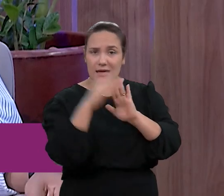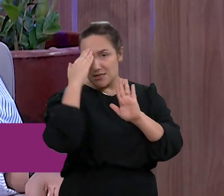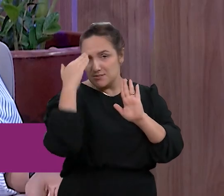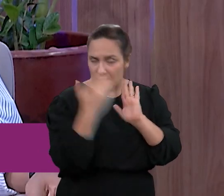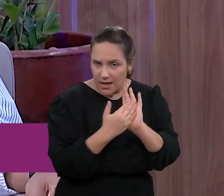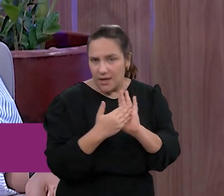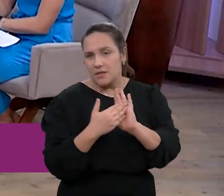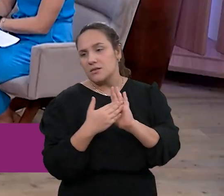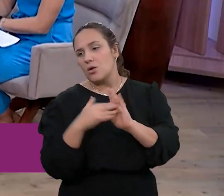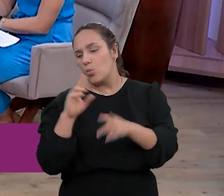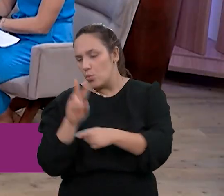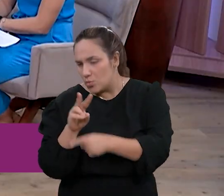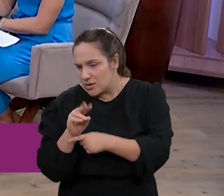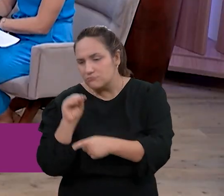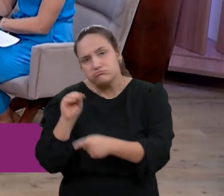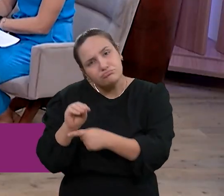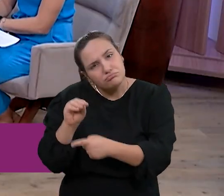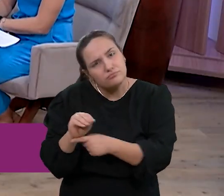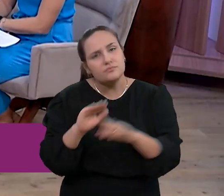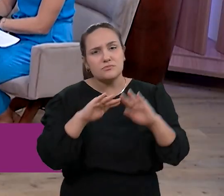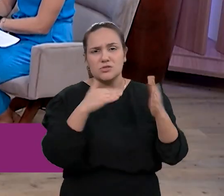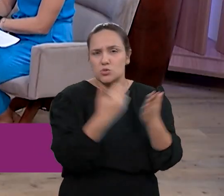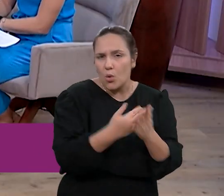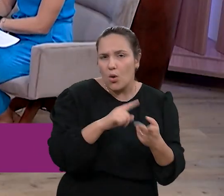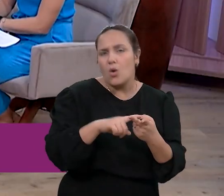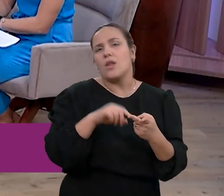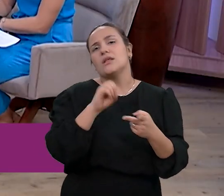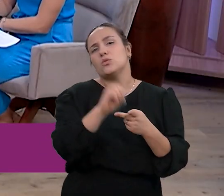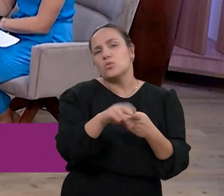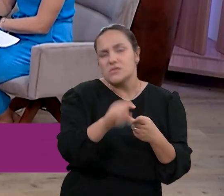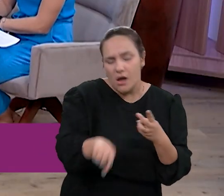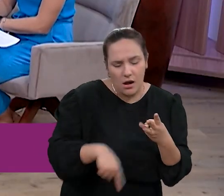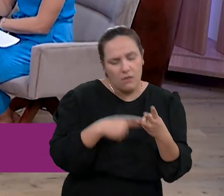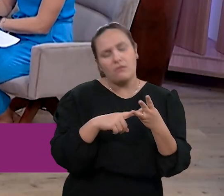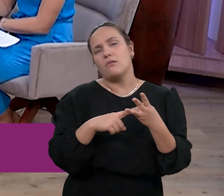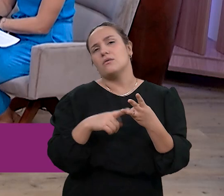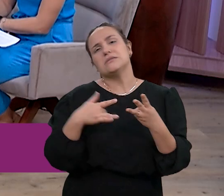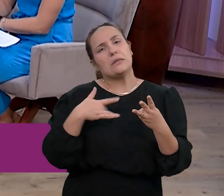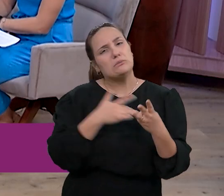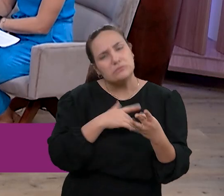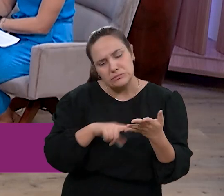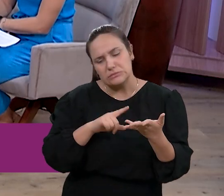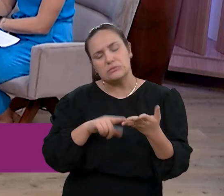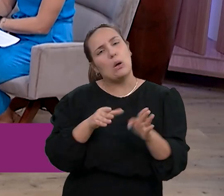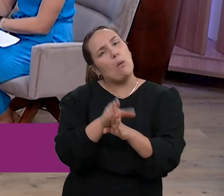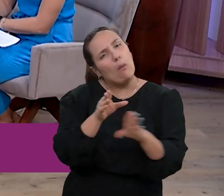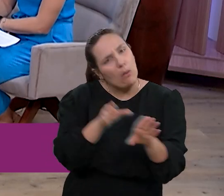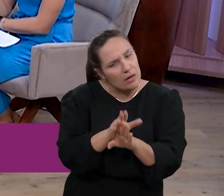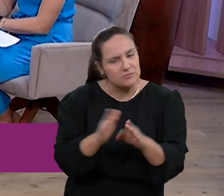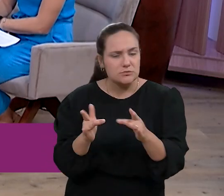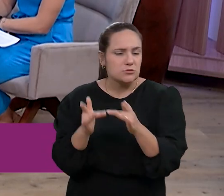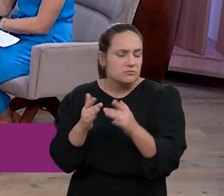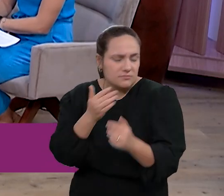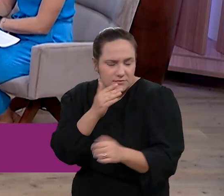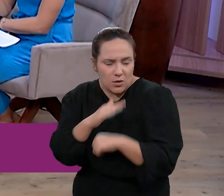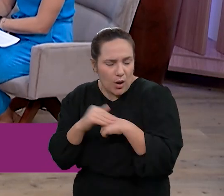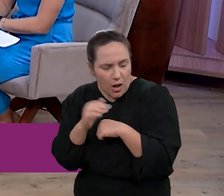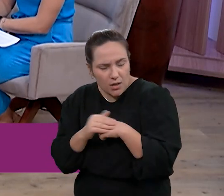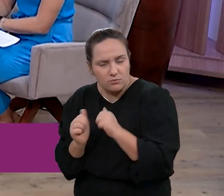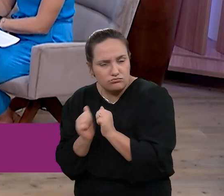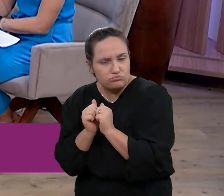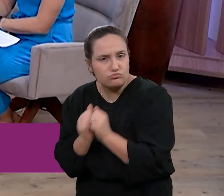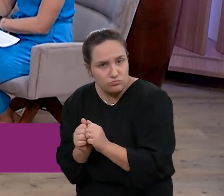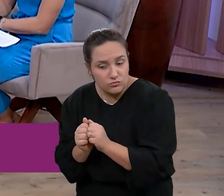cuidados primários por atenções com a escola com a educação com toda a parte de orientação e afeto dessa